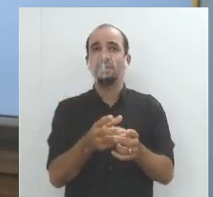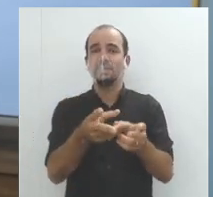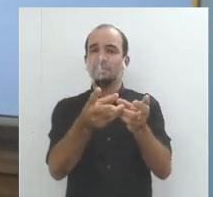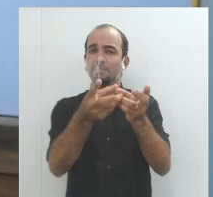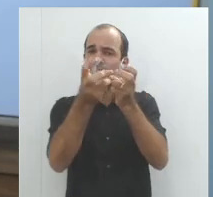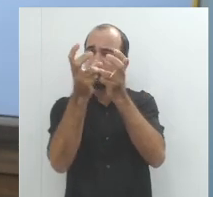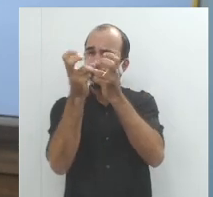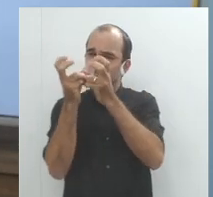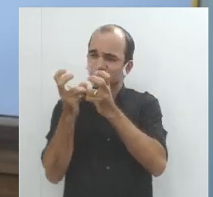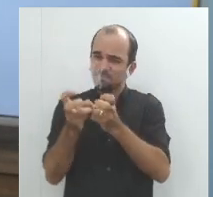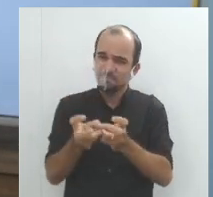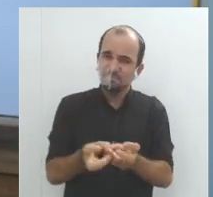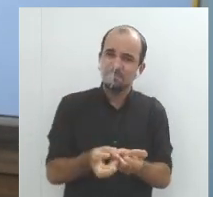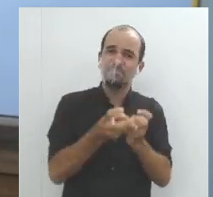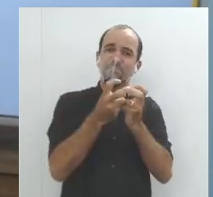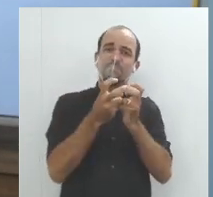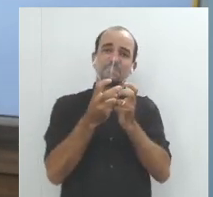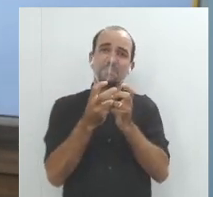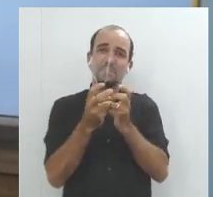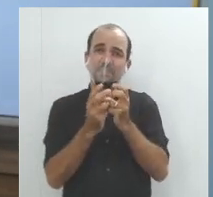perceber